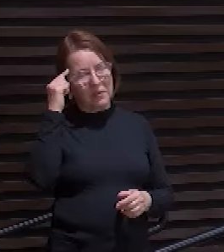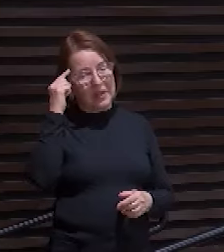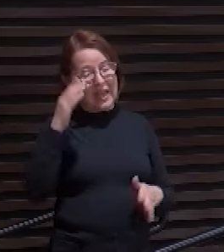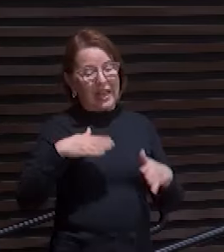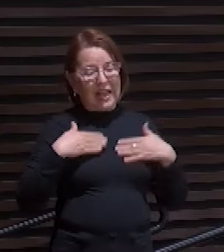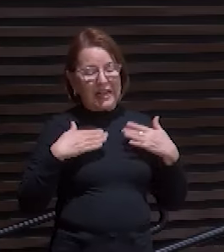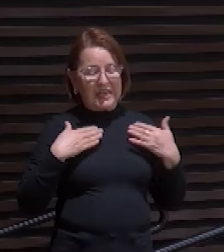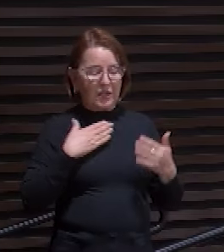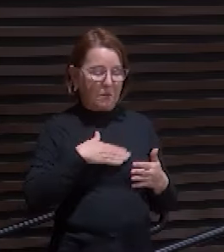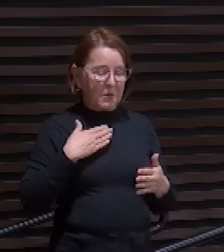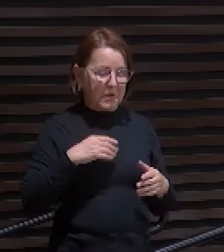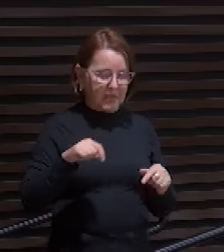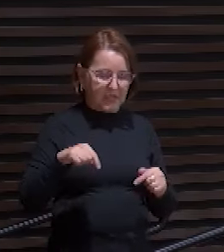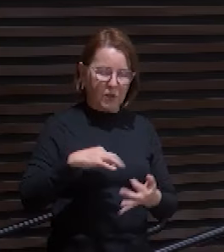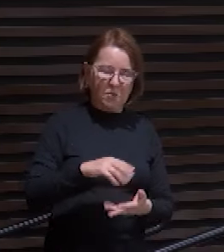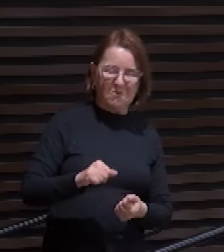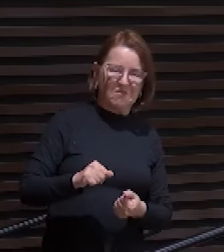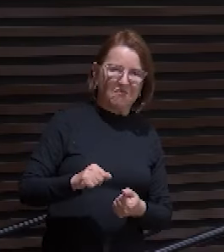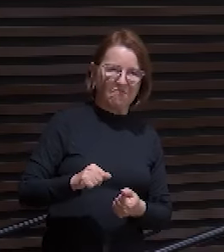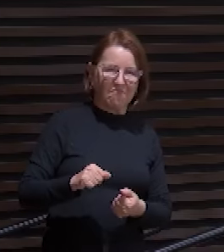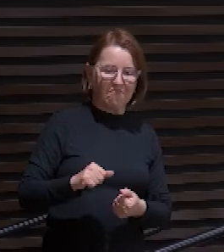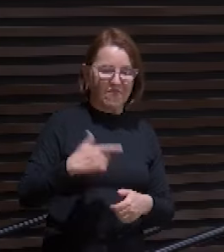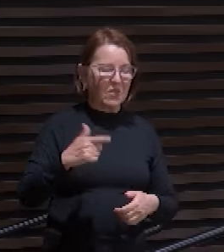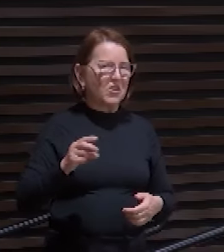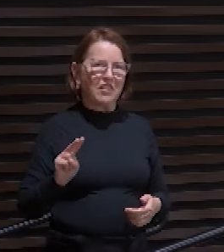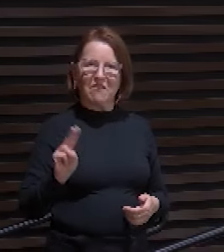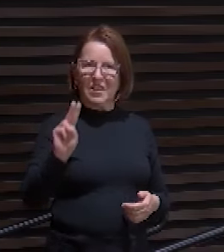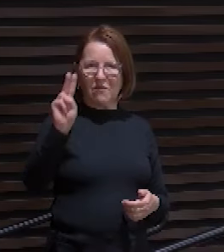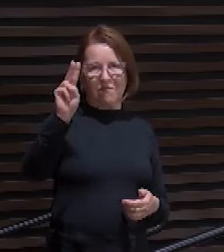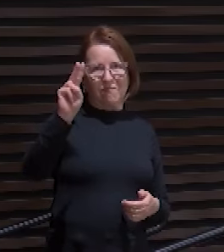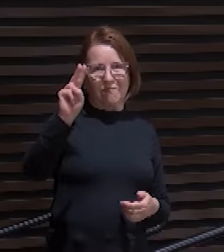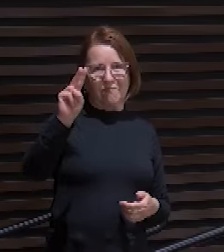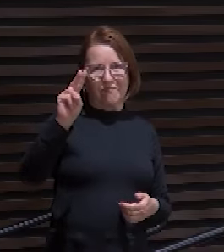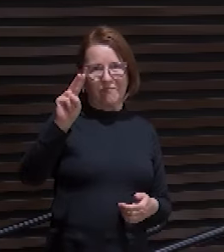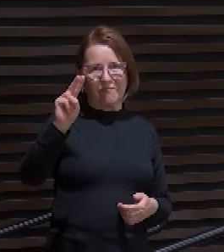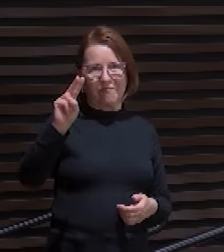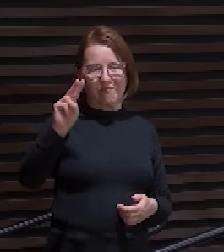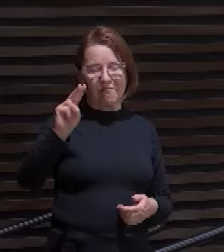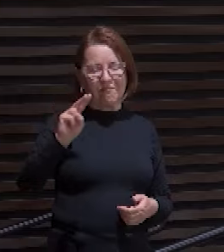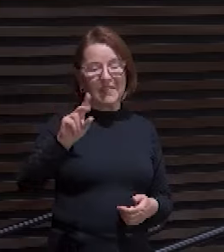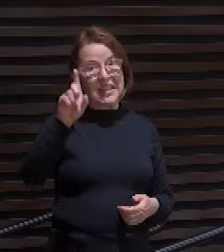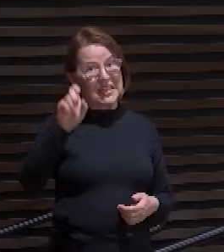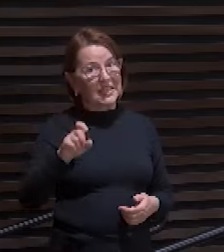prazeres deste mundo de nada valeram e são loucura.